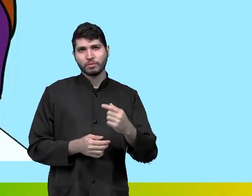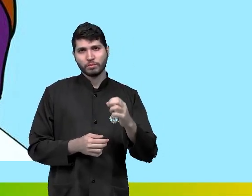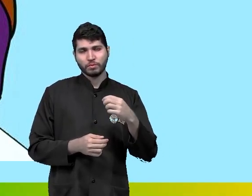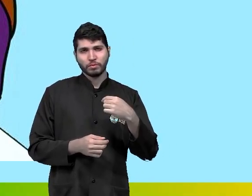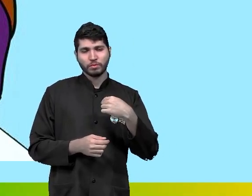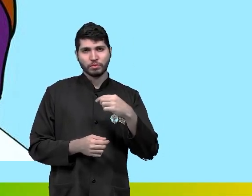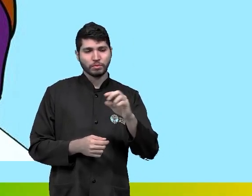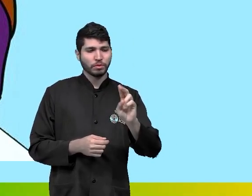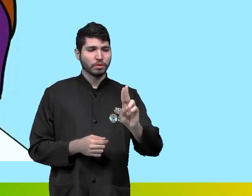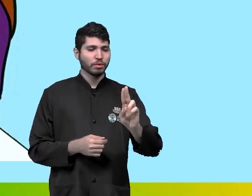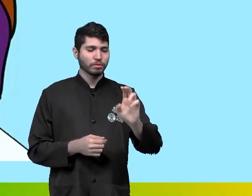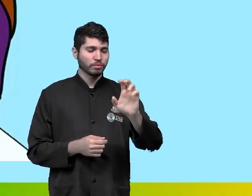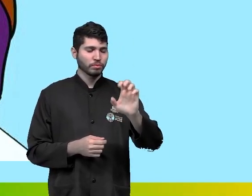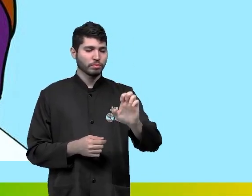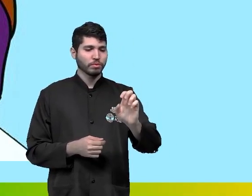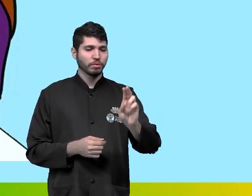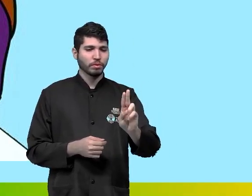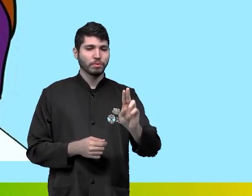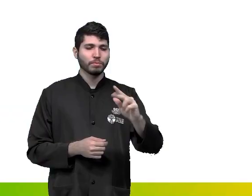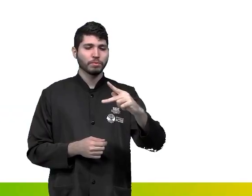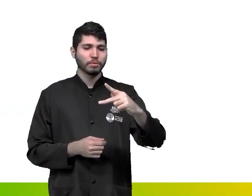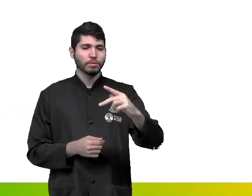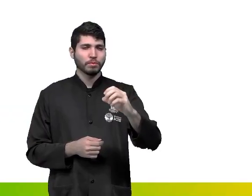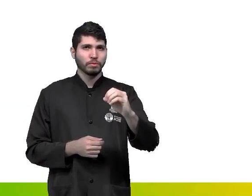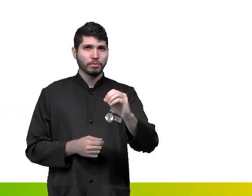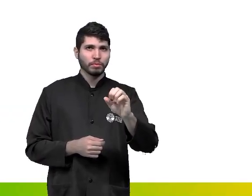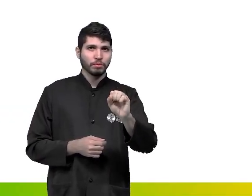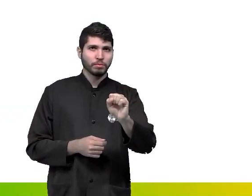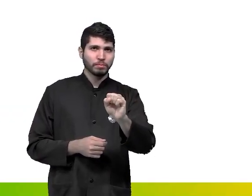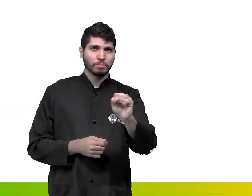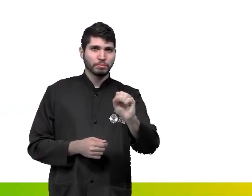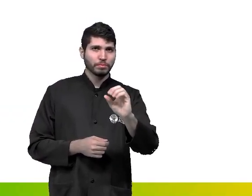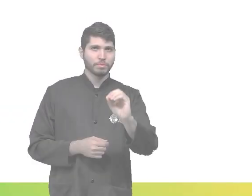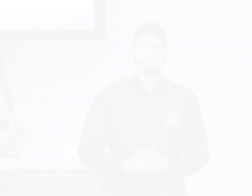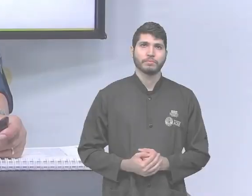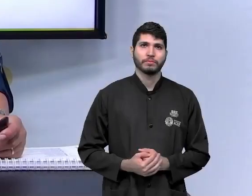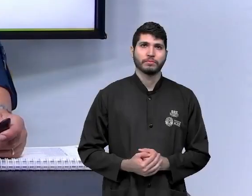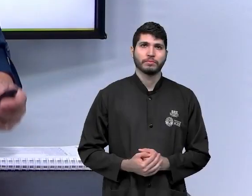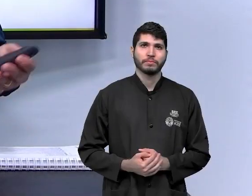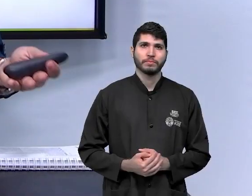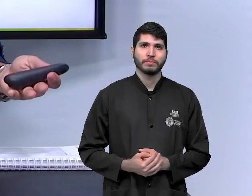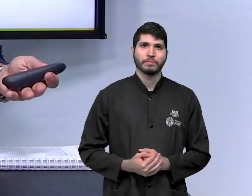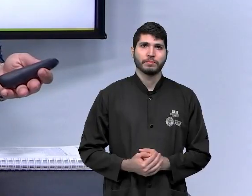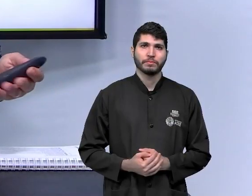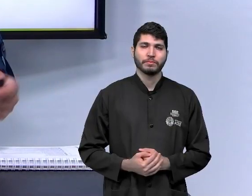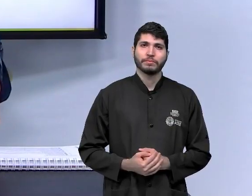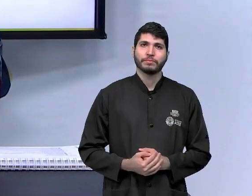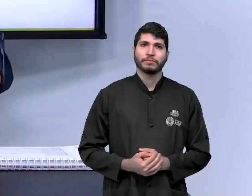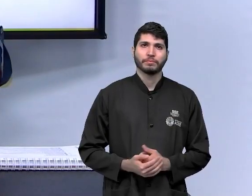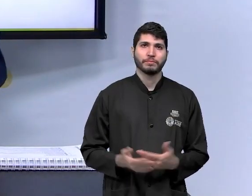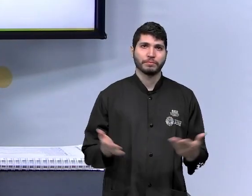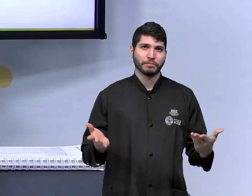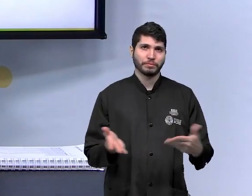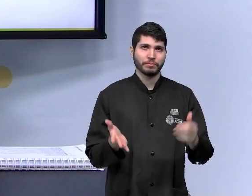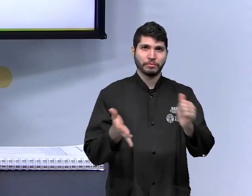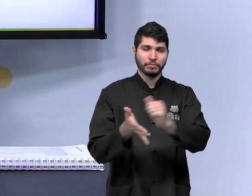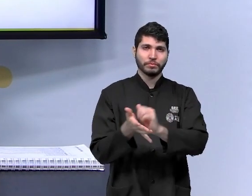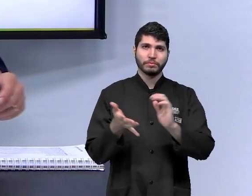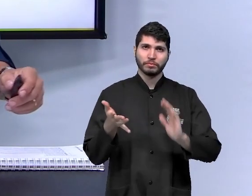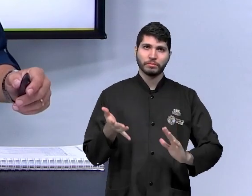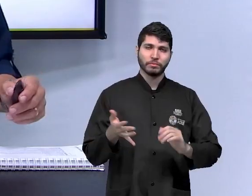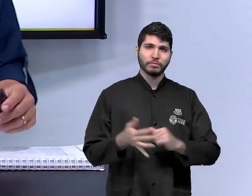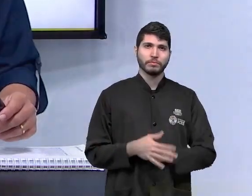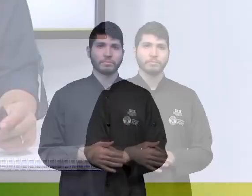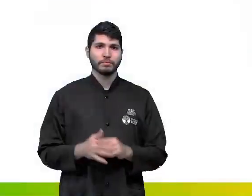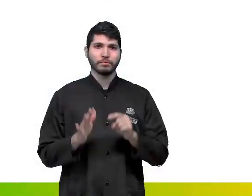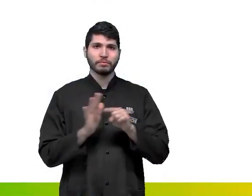se é poder, eu puedo. Até mais simples de entender. Então vamos aqui às nossas atividades. Questão